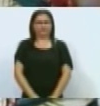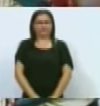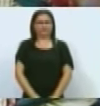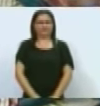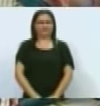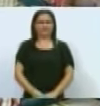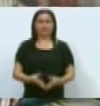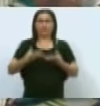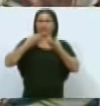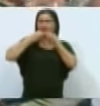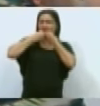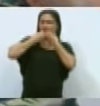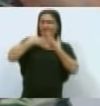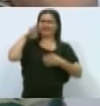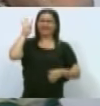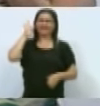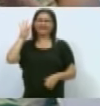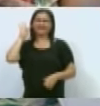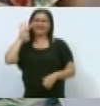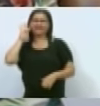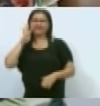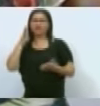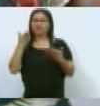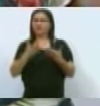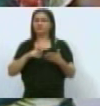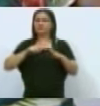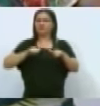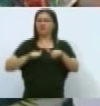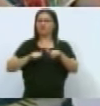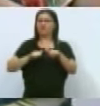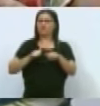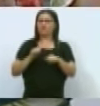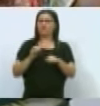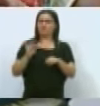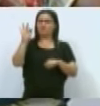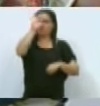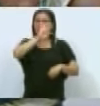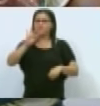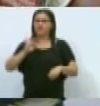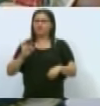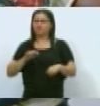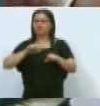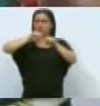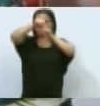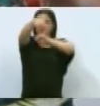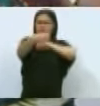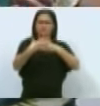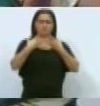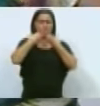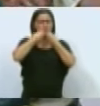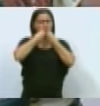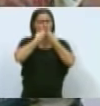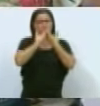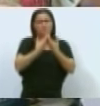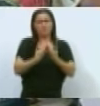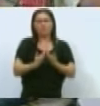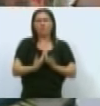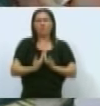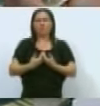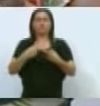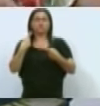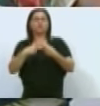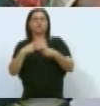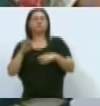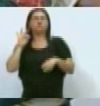E olha que bacana, já é hora de você ter uma formação superior de excelente qualidade. Você pode fazer Unifev,